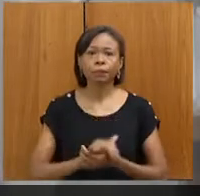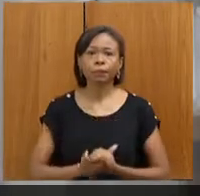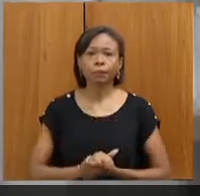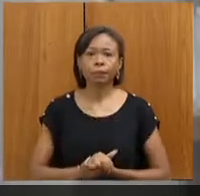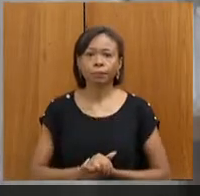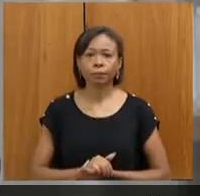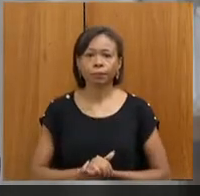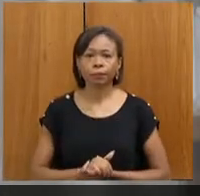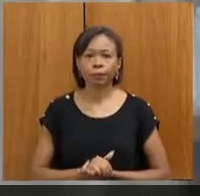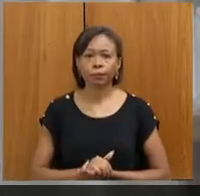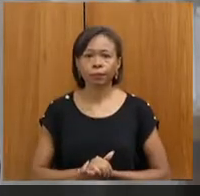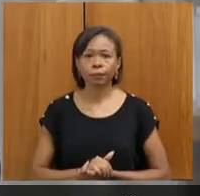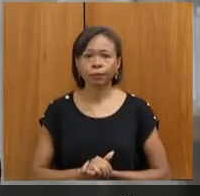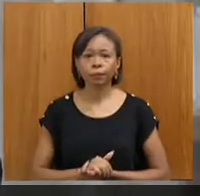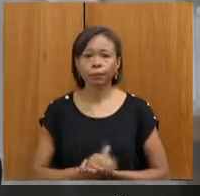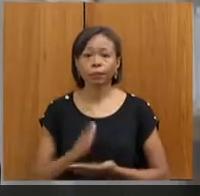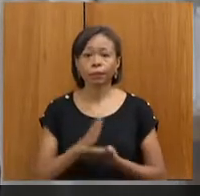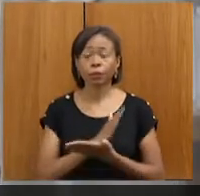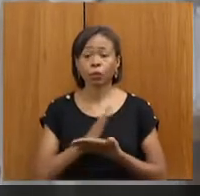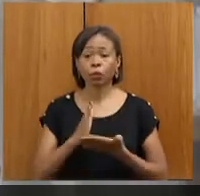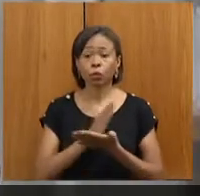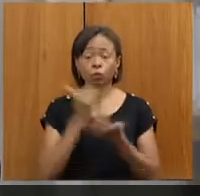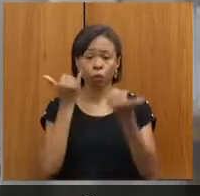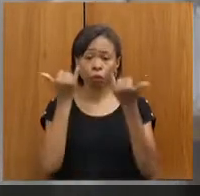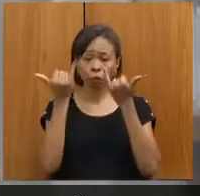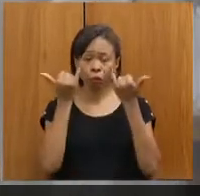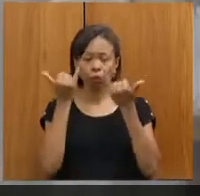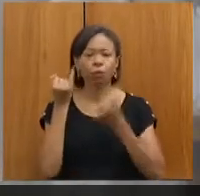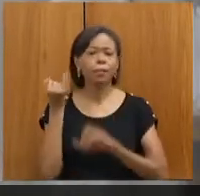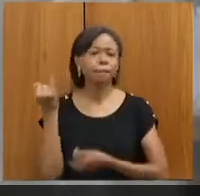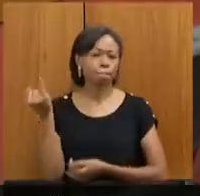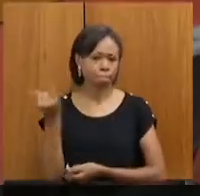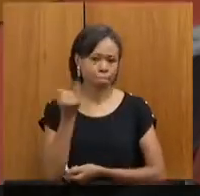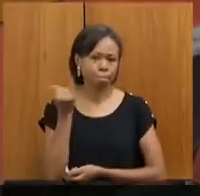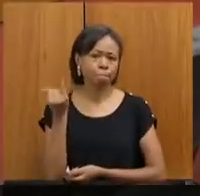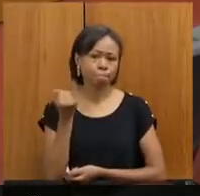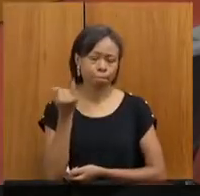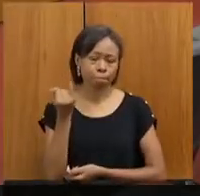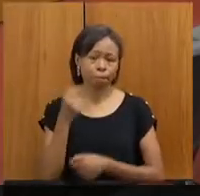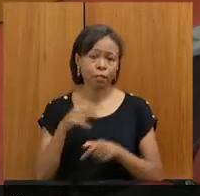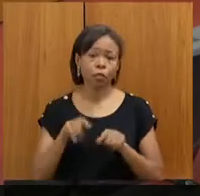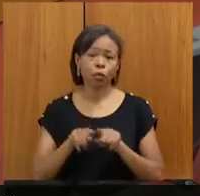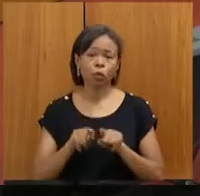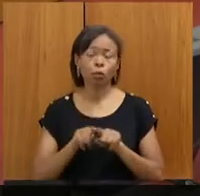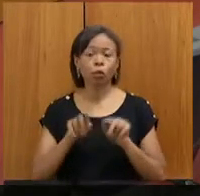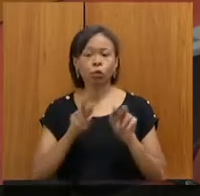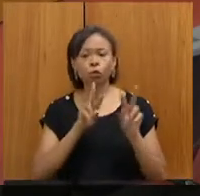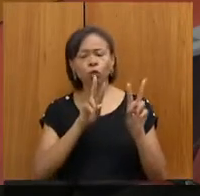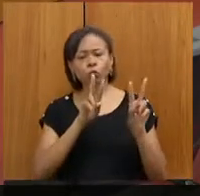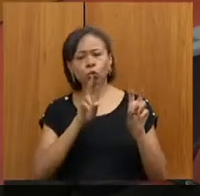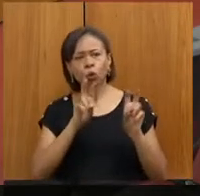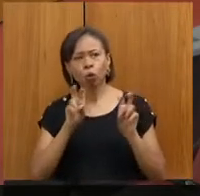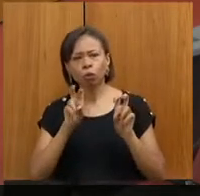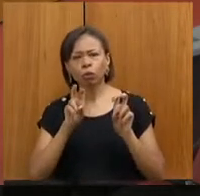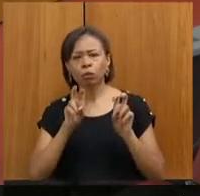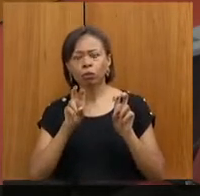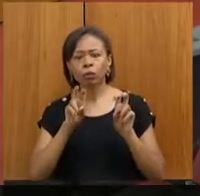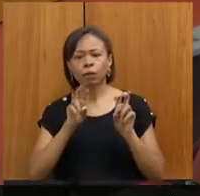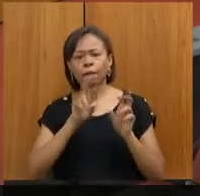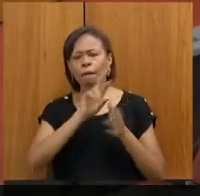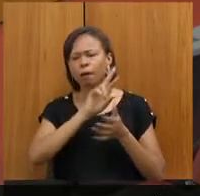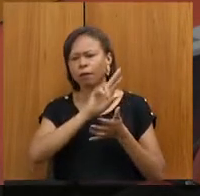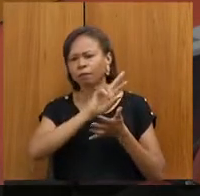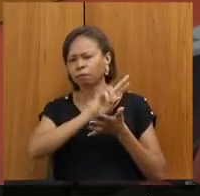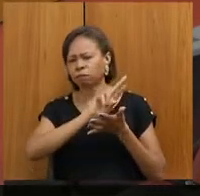próximo algumas informações são importantes a gente trazer aqui com relação a Várias tô terminando a